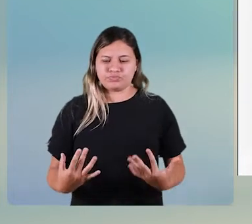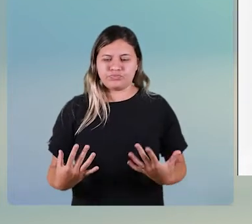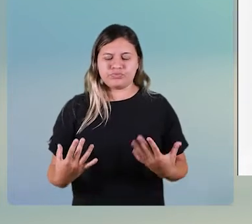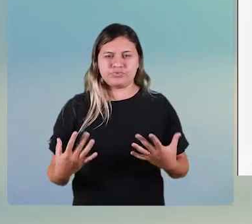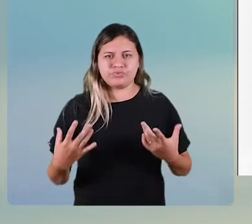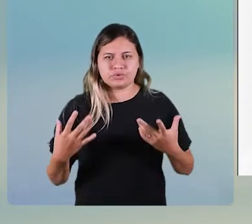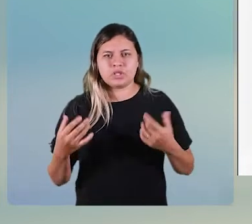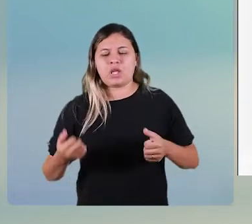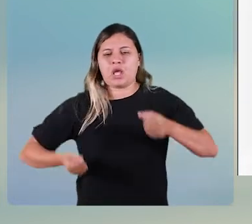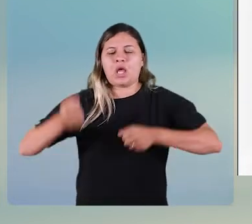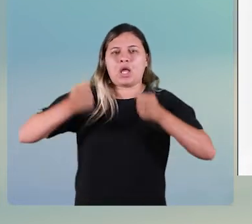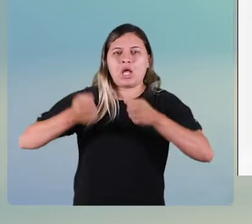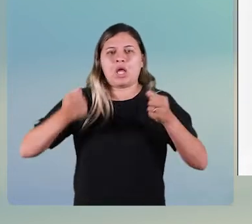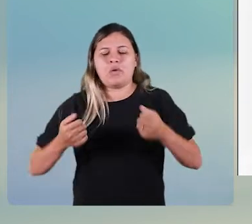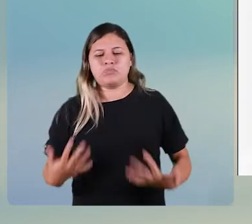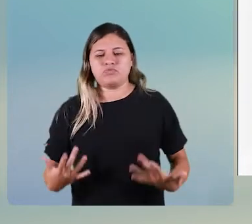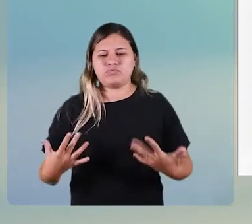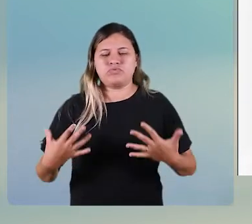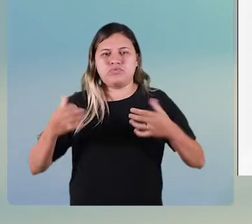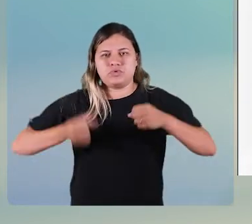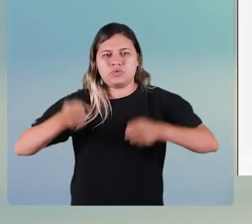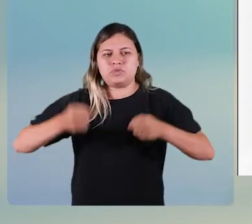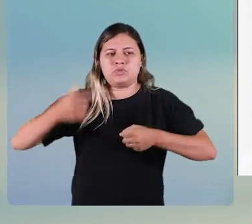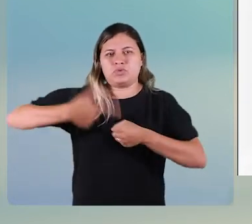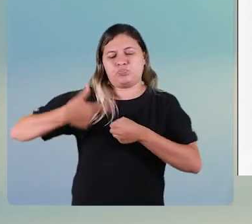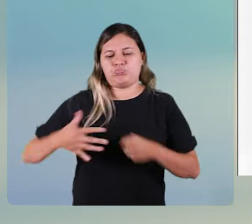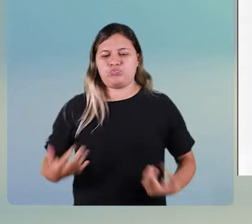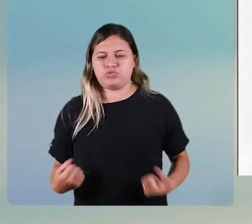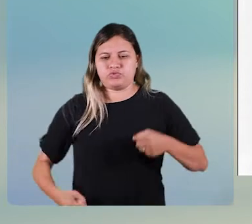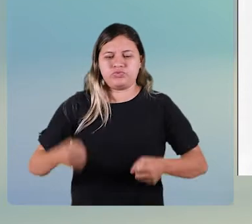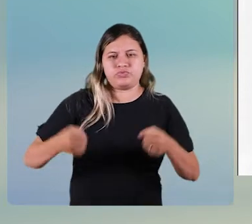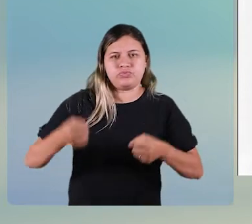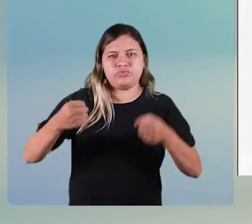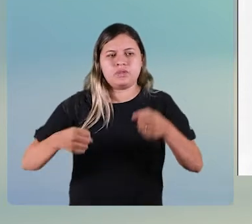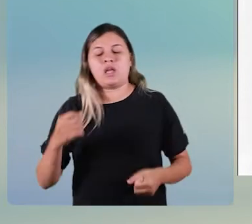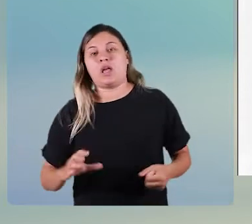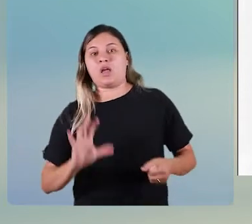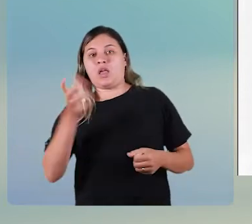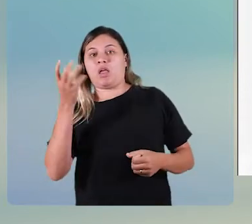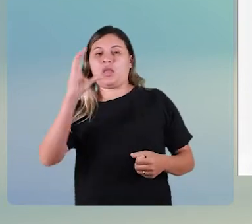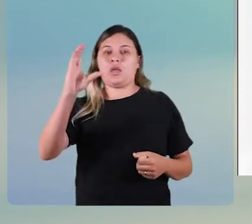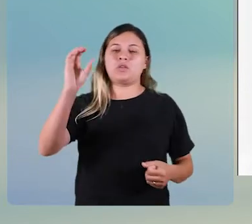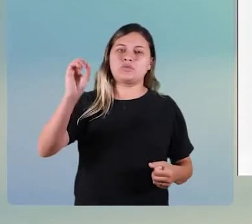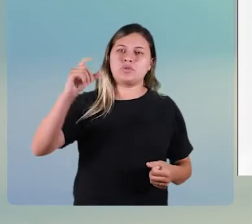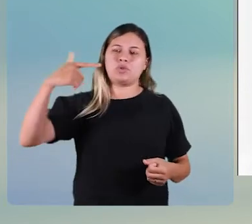nos carros, né, nos veículos. Essa queima dessa gasolina, desse diesel, forma o quê? CO2,